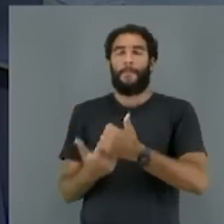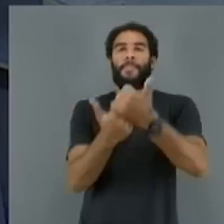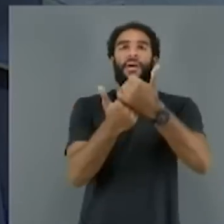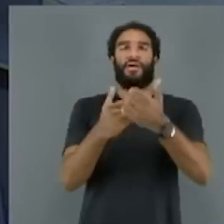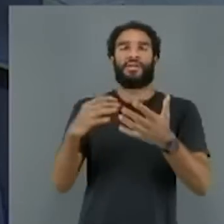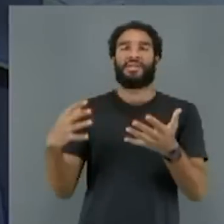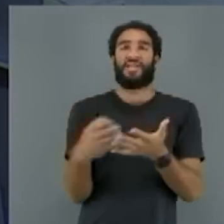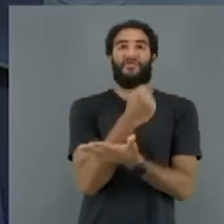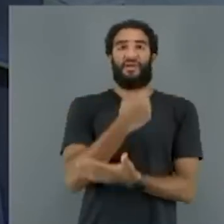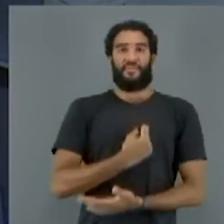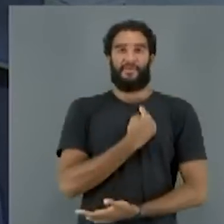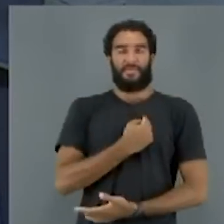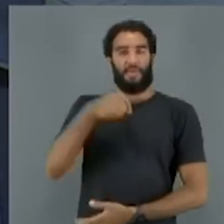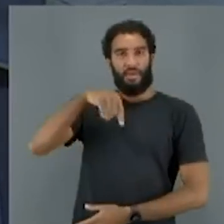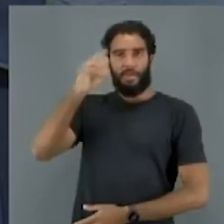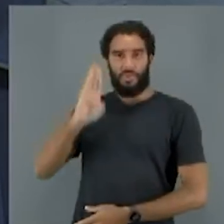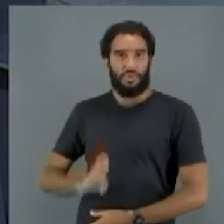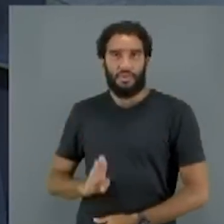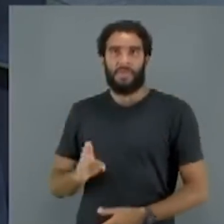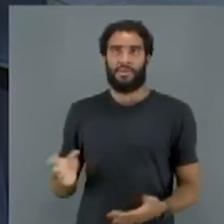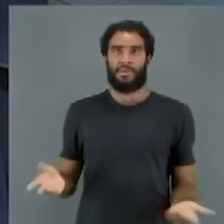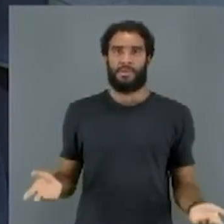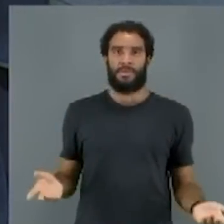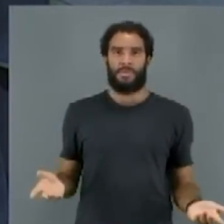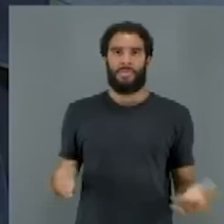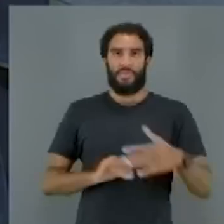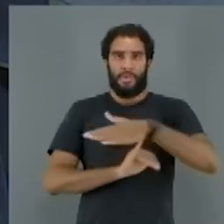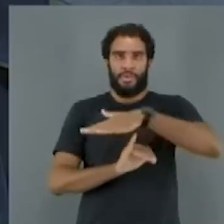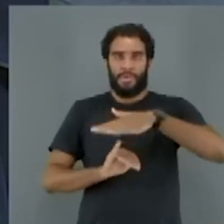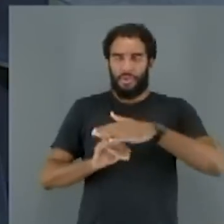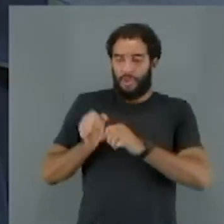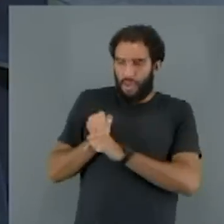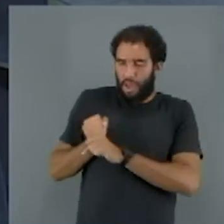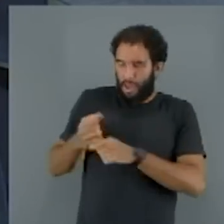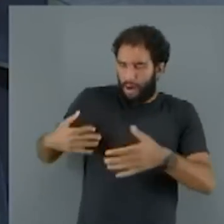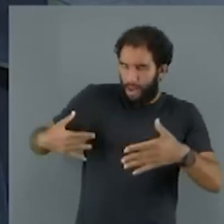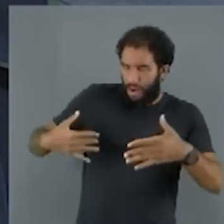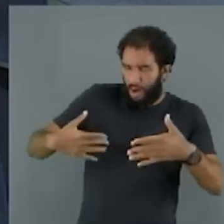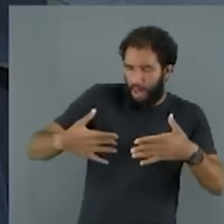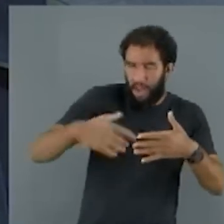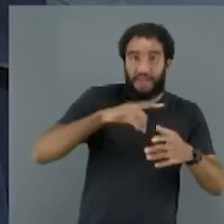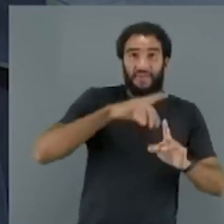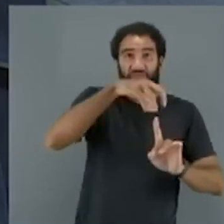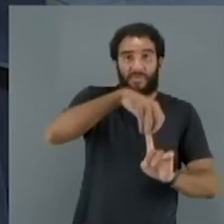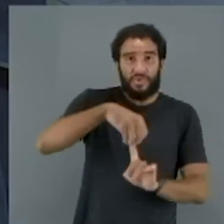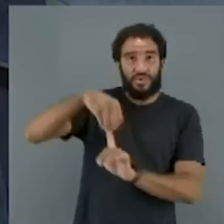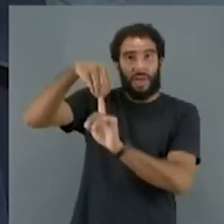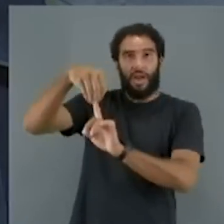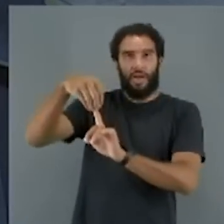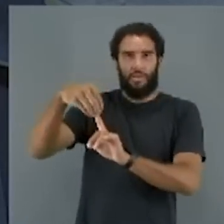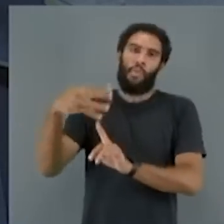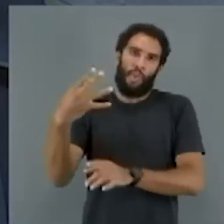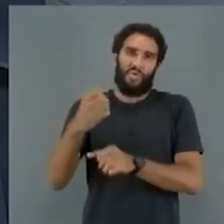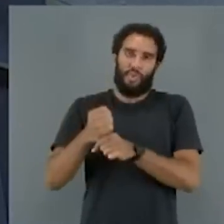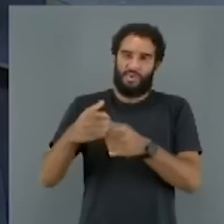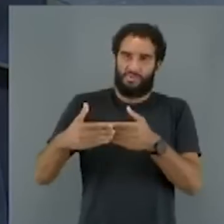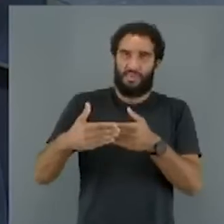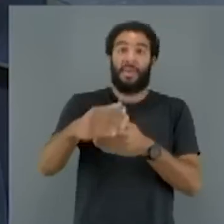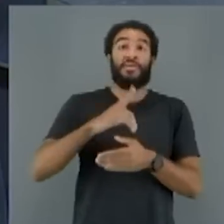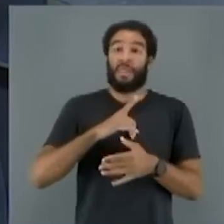salvar vidas no Brasil, uma instituição que nos últimos anos se destacou, nos últimos 4 anos, por exemplo, são